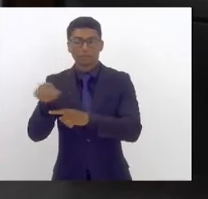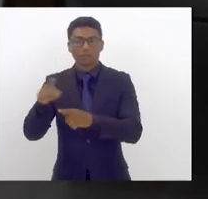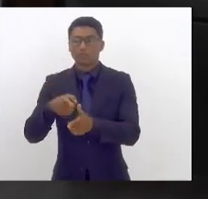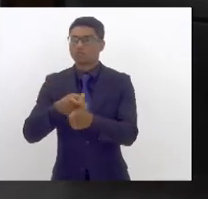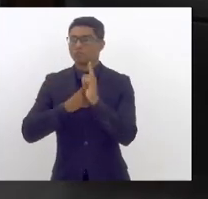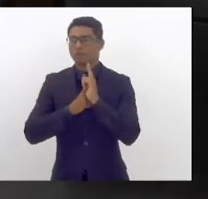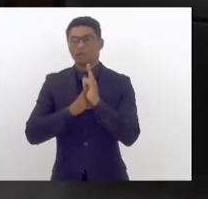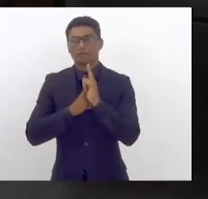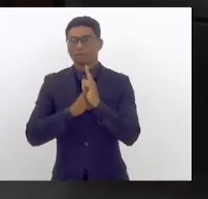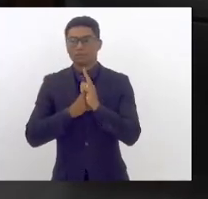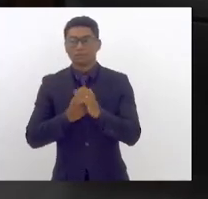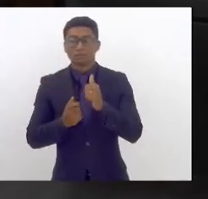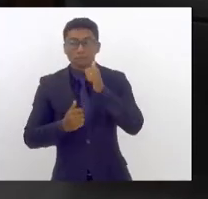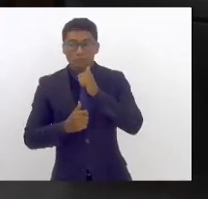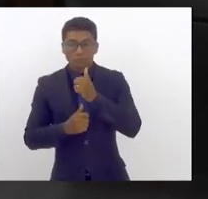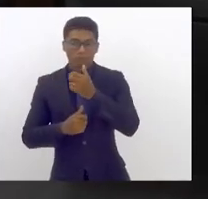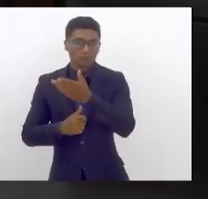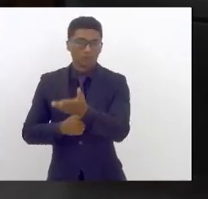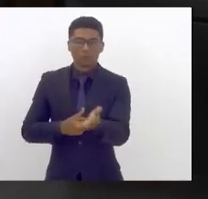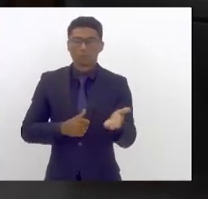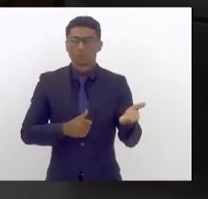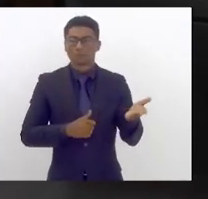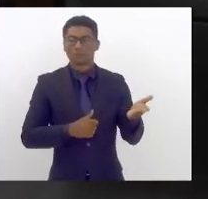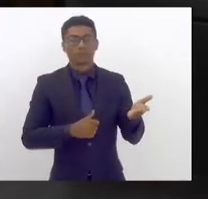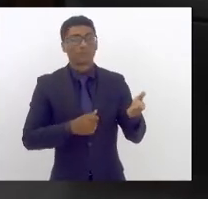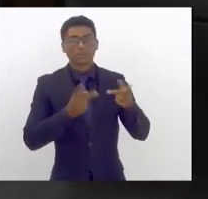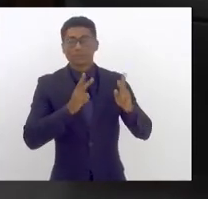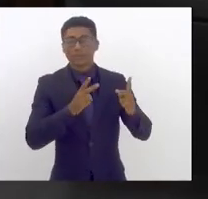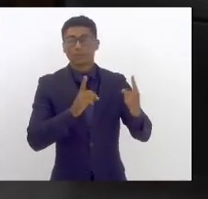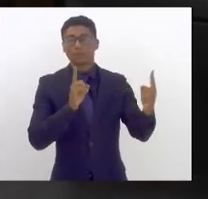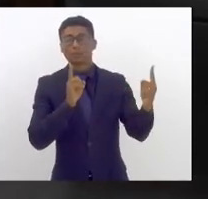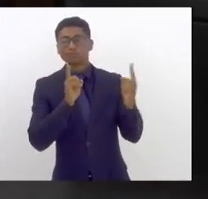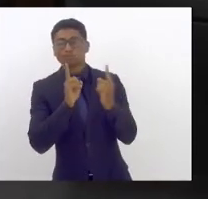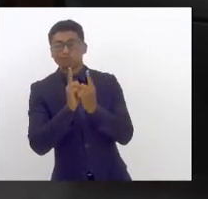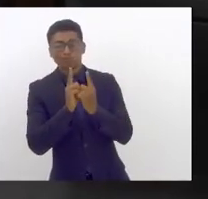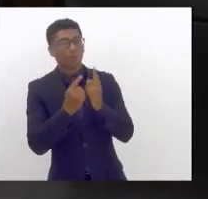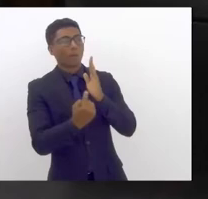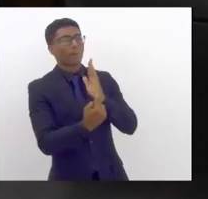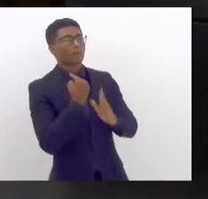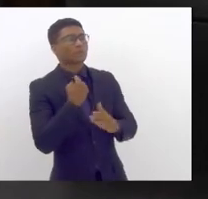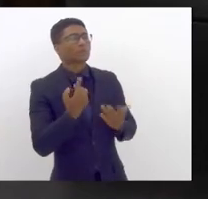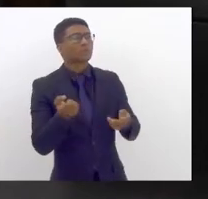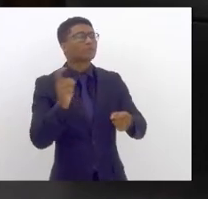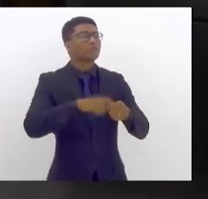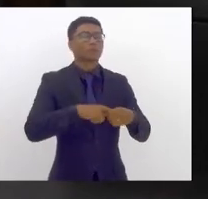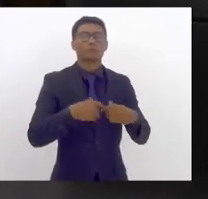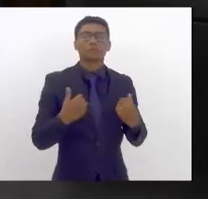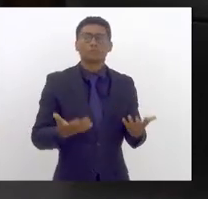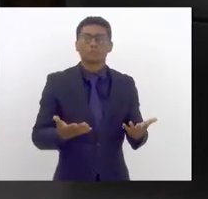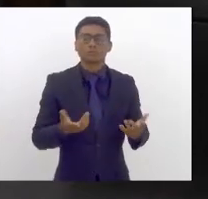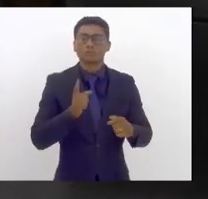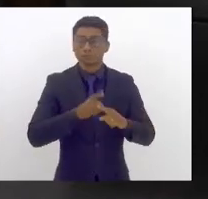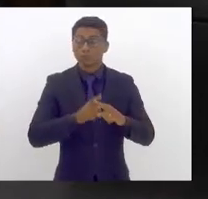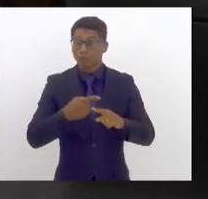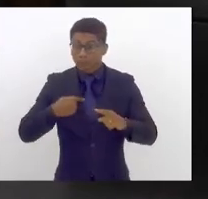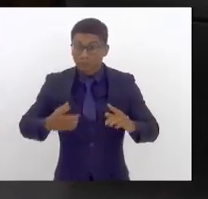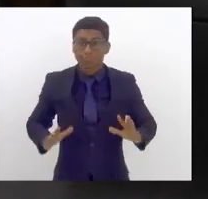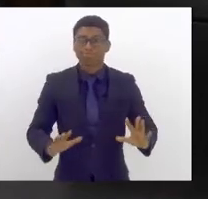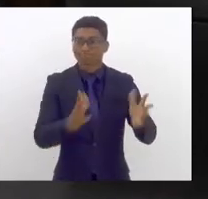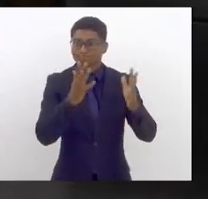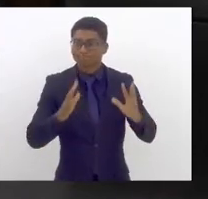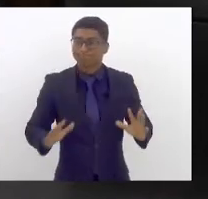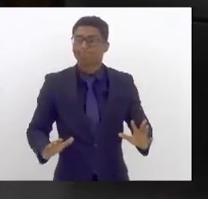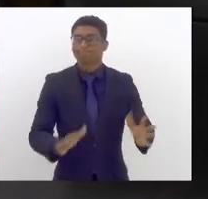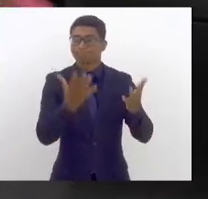são poucas as mulheres que nos procura dizendo perguntando tia Ju quando vai voltar porque eu fui um grande incentivadora de